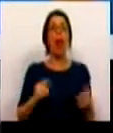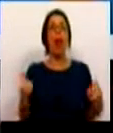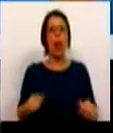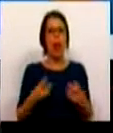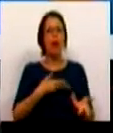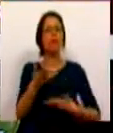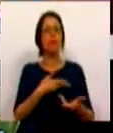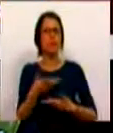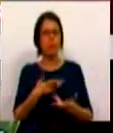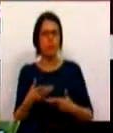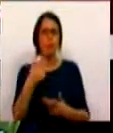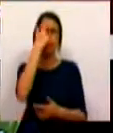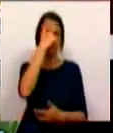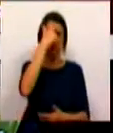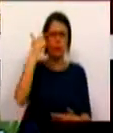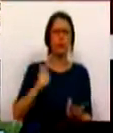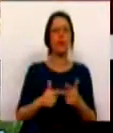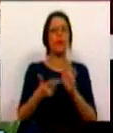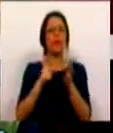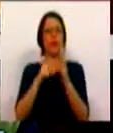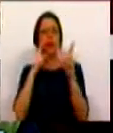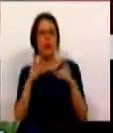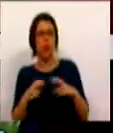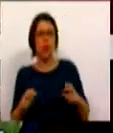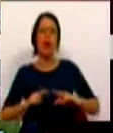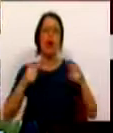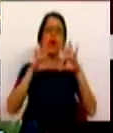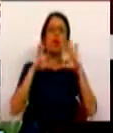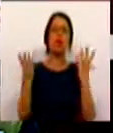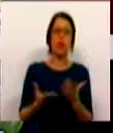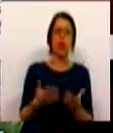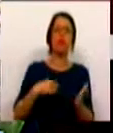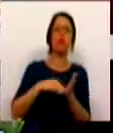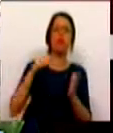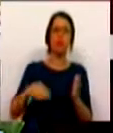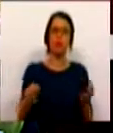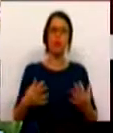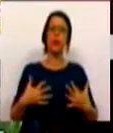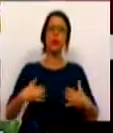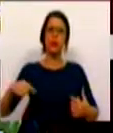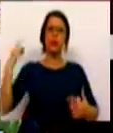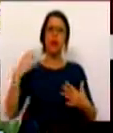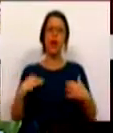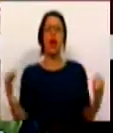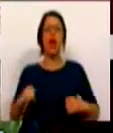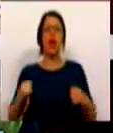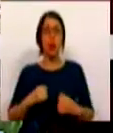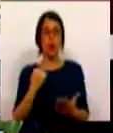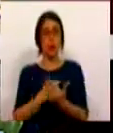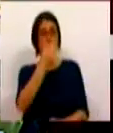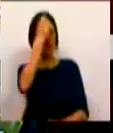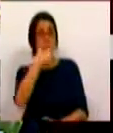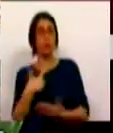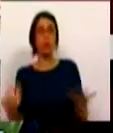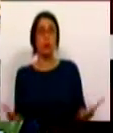mesas negociais, com os enfermeiros, com os técnicos de diagnóstico, com as carreiras gerais com quem nós assinámos na sexta-feira passada um acordo histórico,